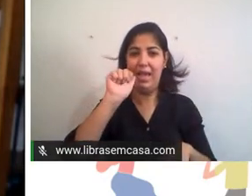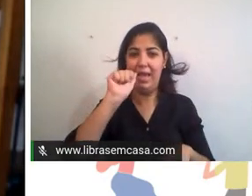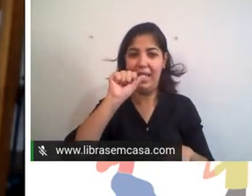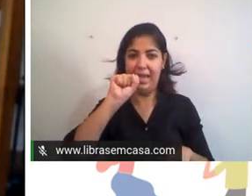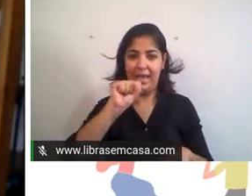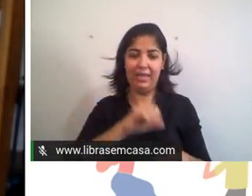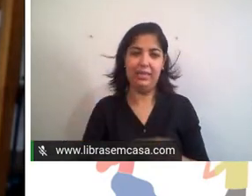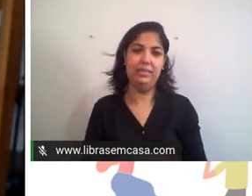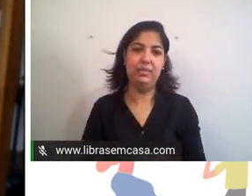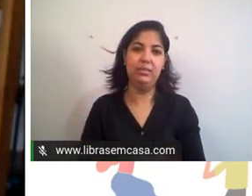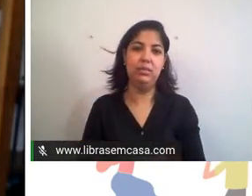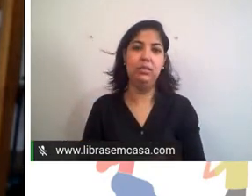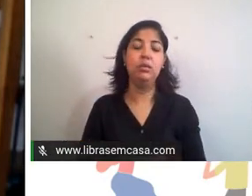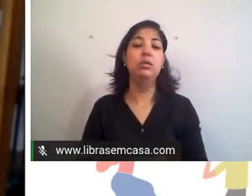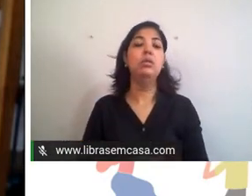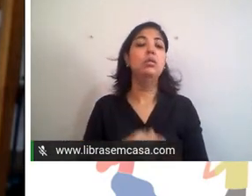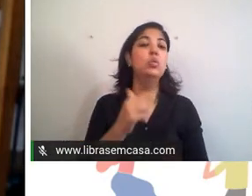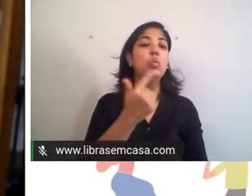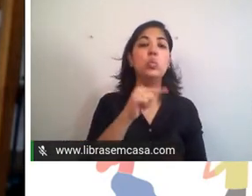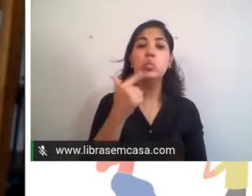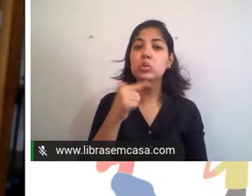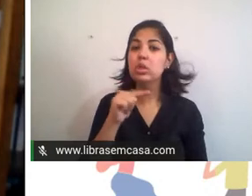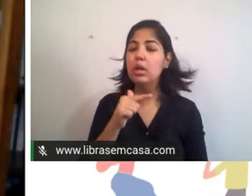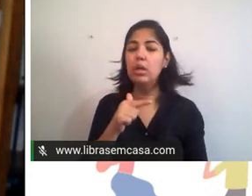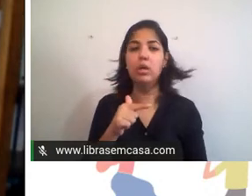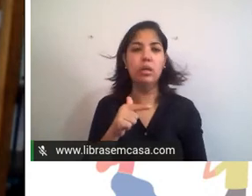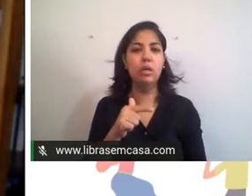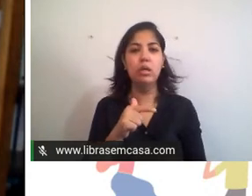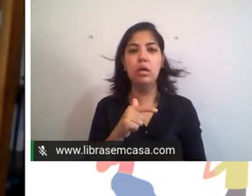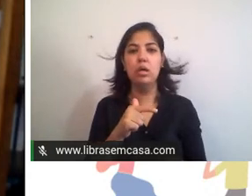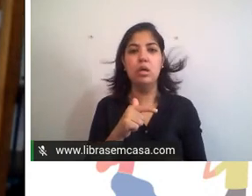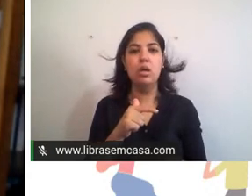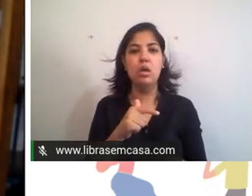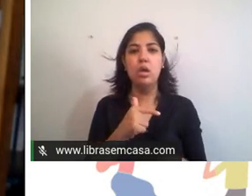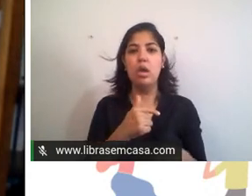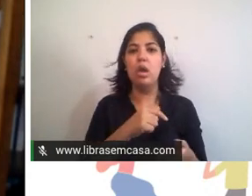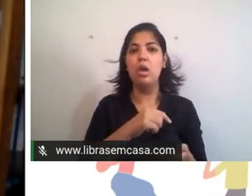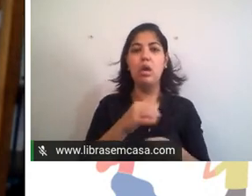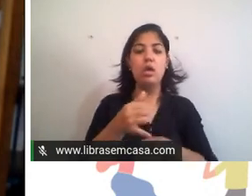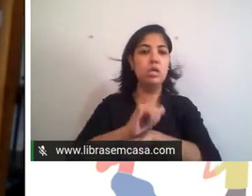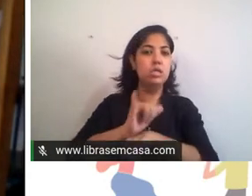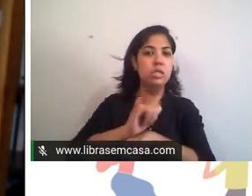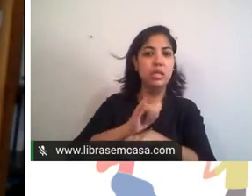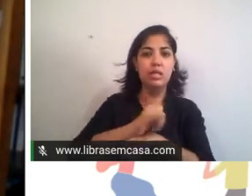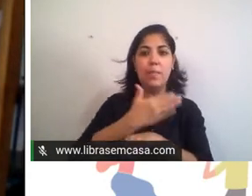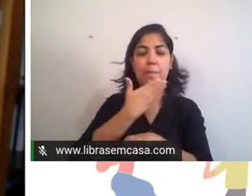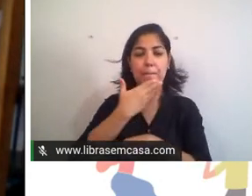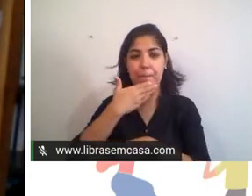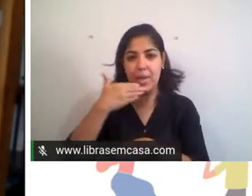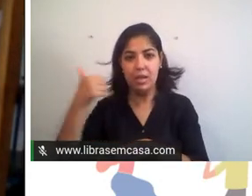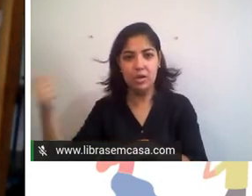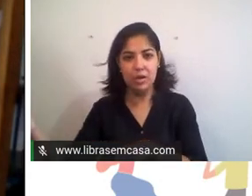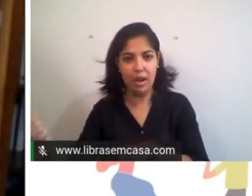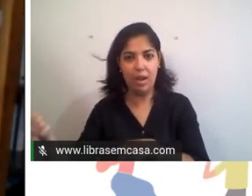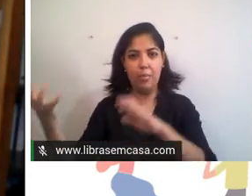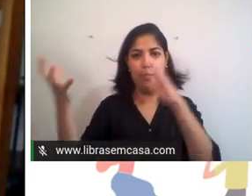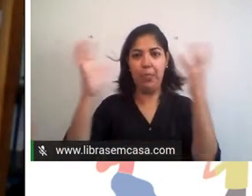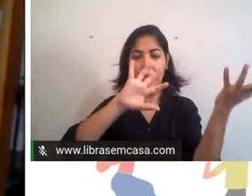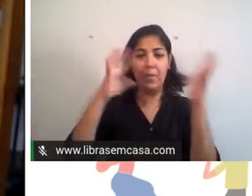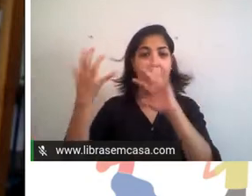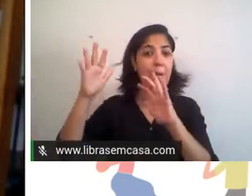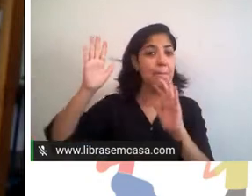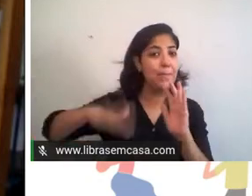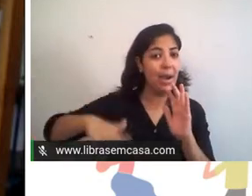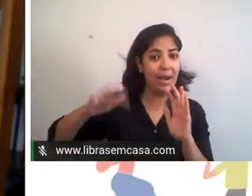nenhuma maneira de minorar as mudanças climáticas e maneira mais barata, mais